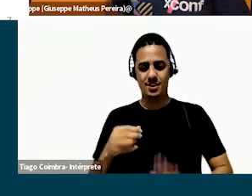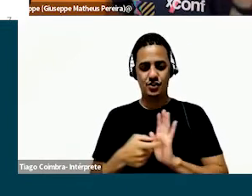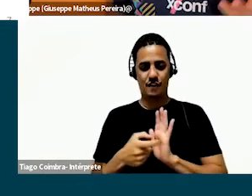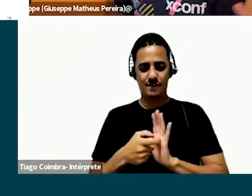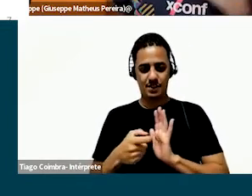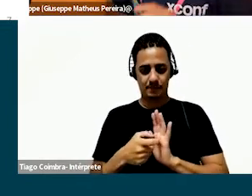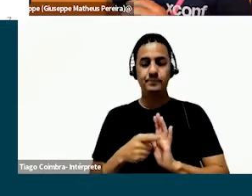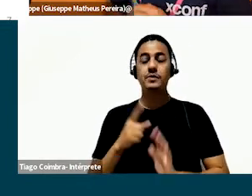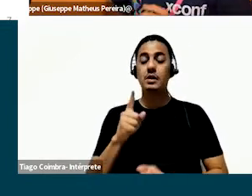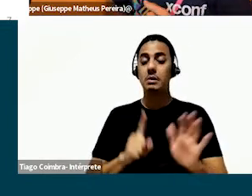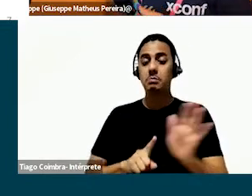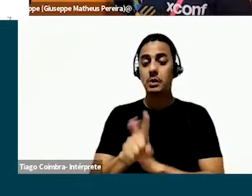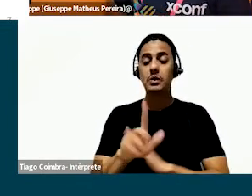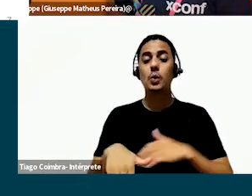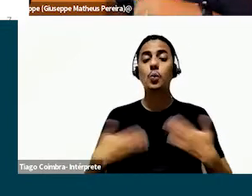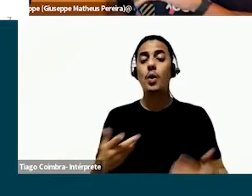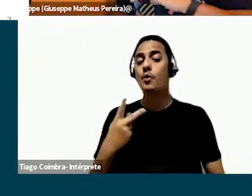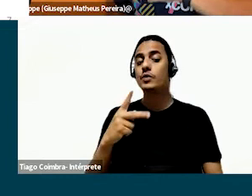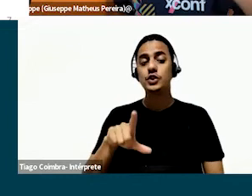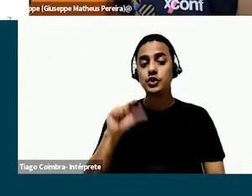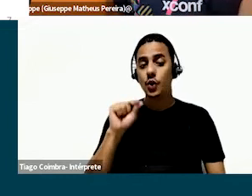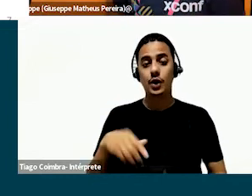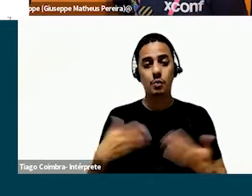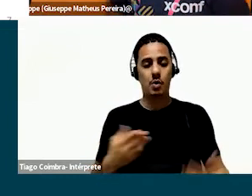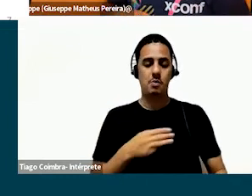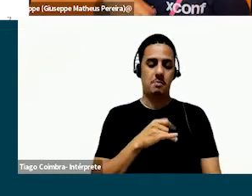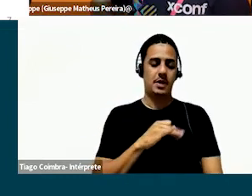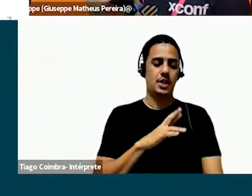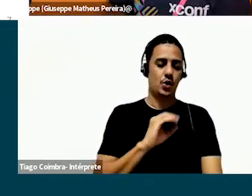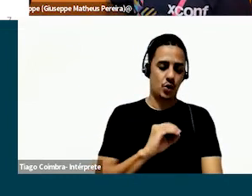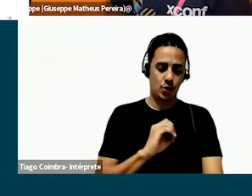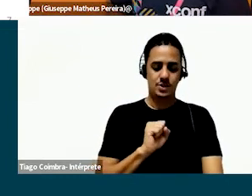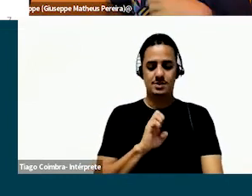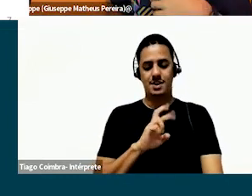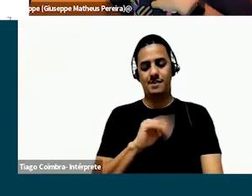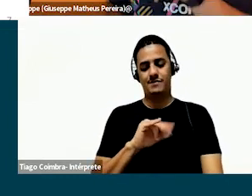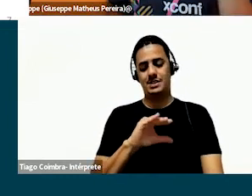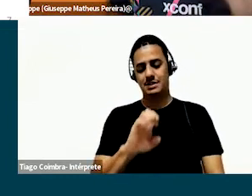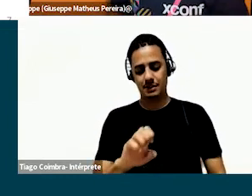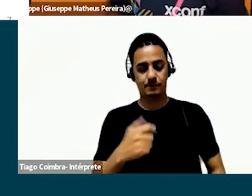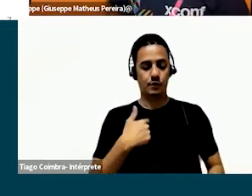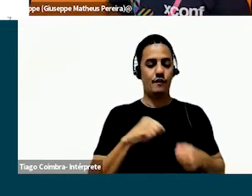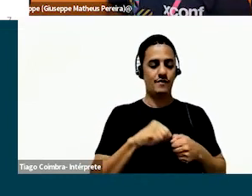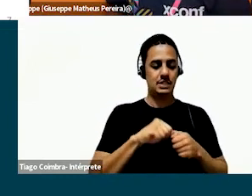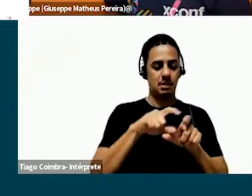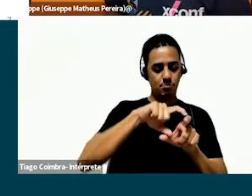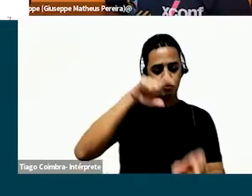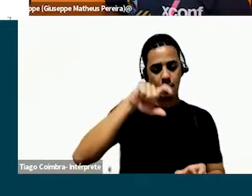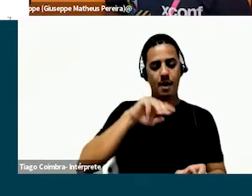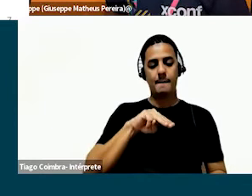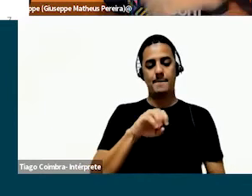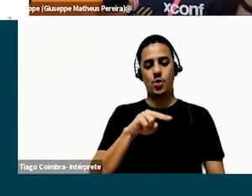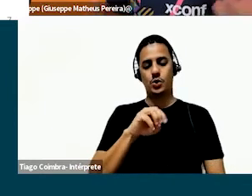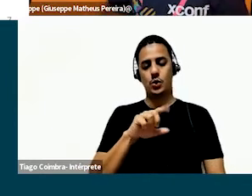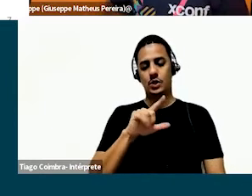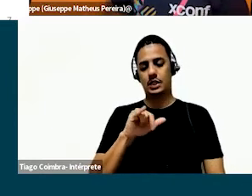qual estilo que tu escolhe arquitetural? Vou microserviçar, vou usar Event Driven, vou fazer um monolito,